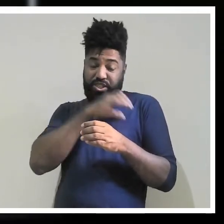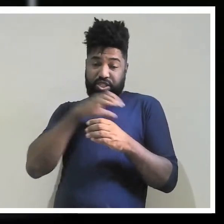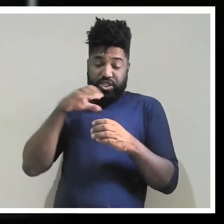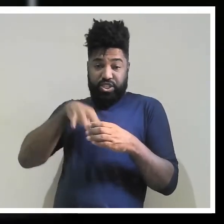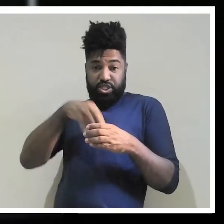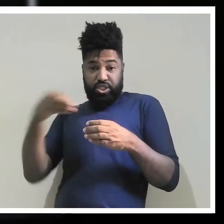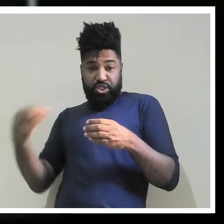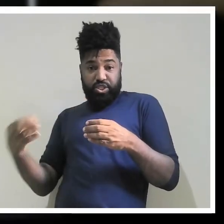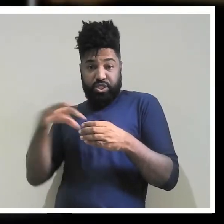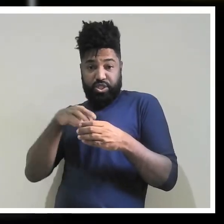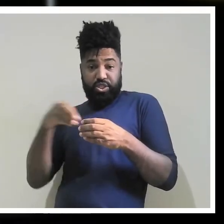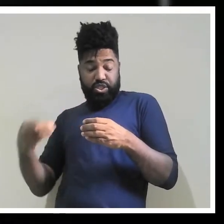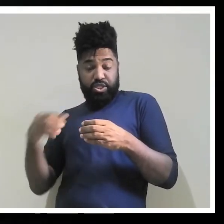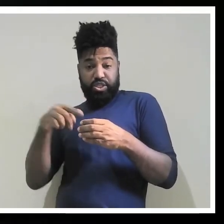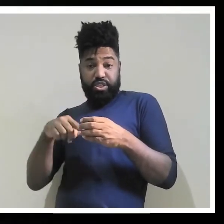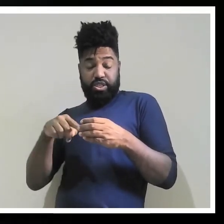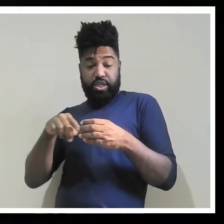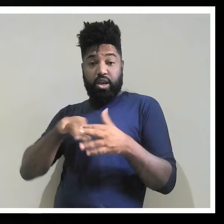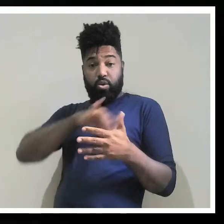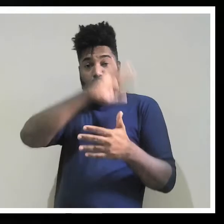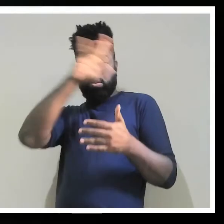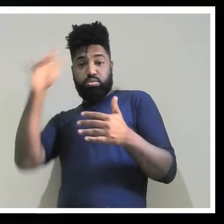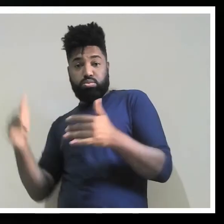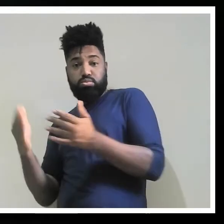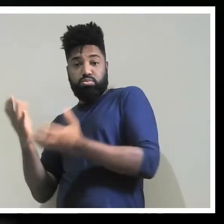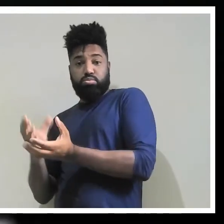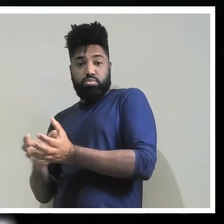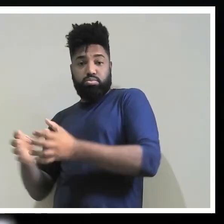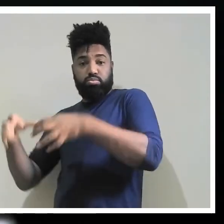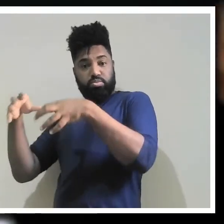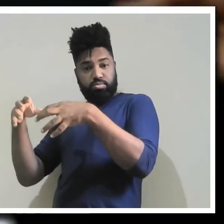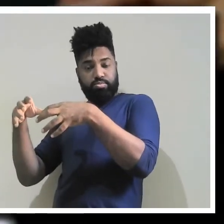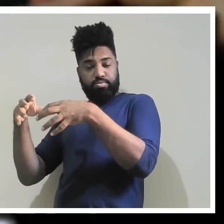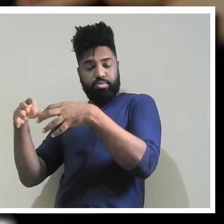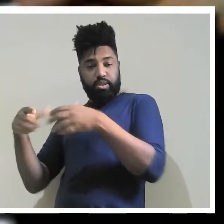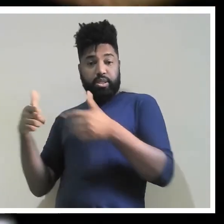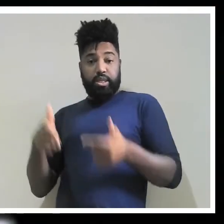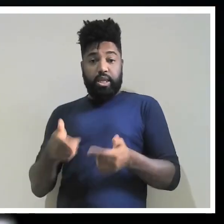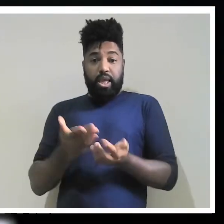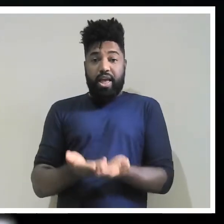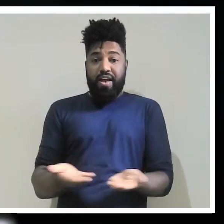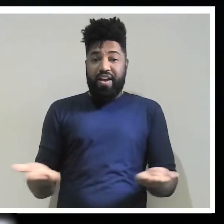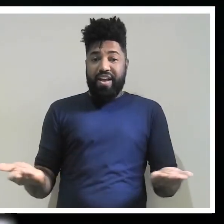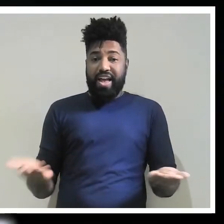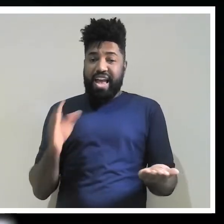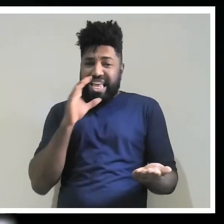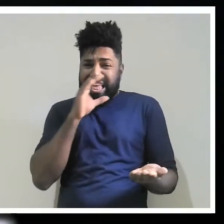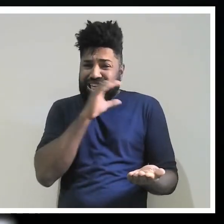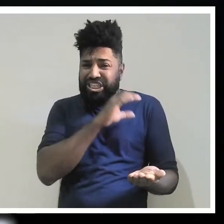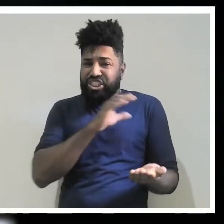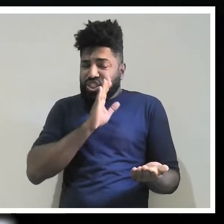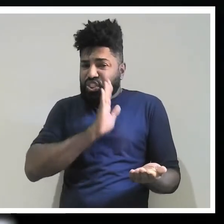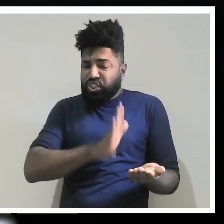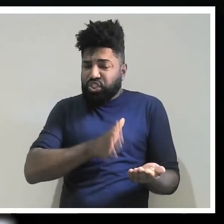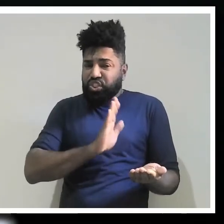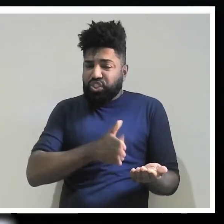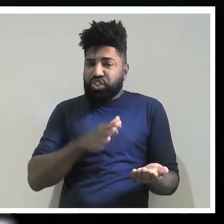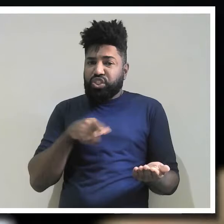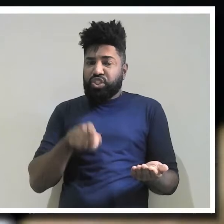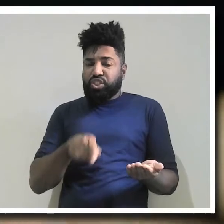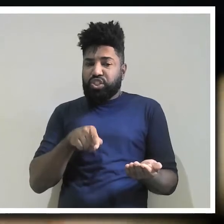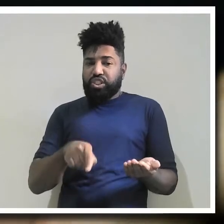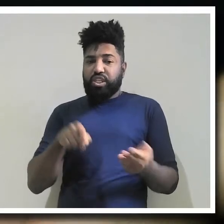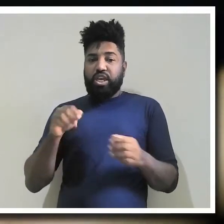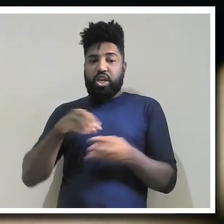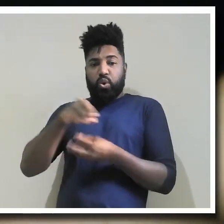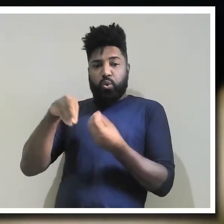Aqui nós vamos então desmontar o sistema inteiro e vamos aproveitar o fato dessa chapa de aquecimento já estar quente para poder evaporar um pouquinho